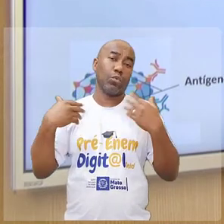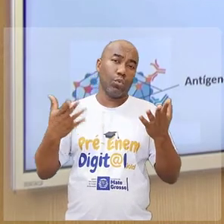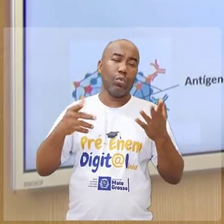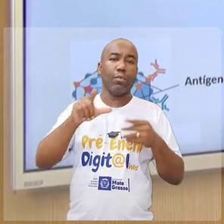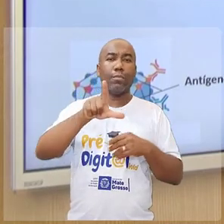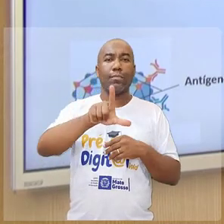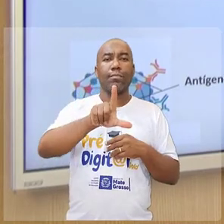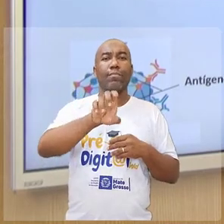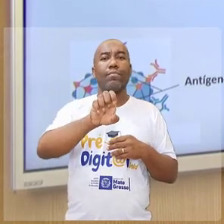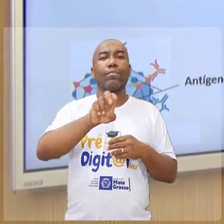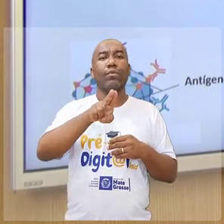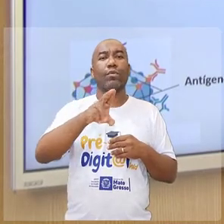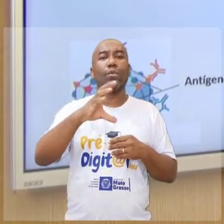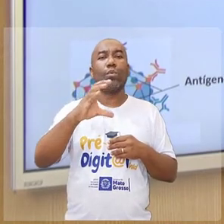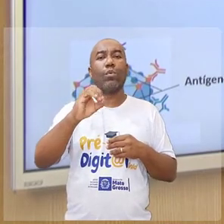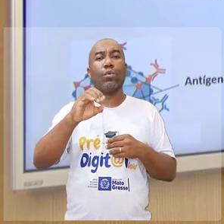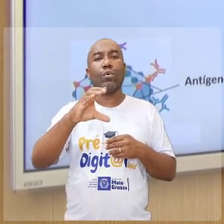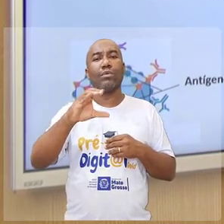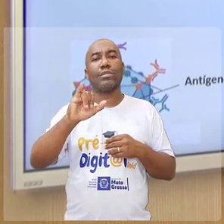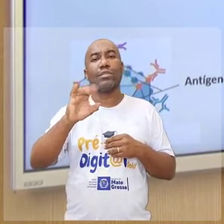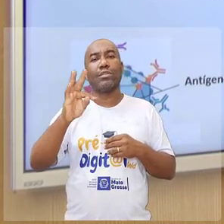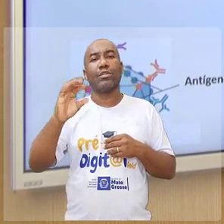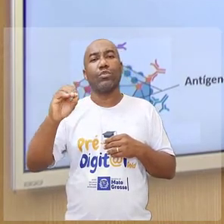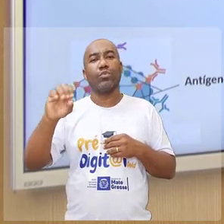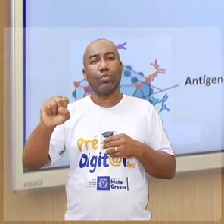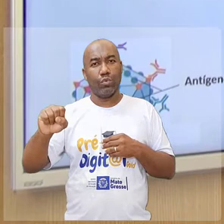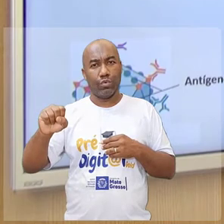têm um tipo especial, que são os